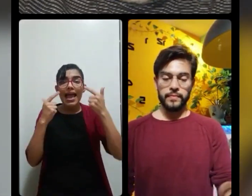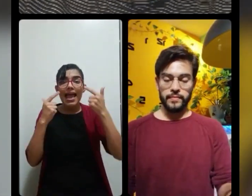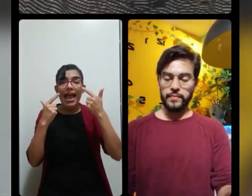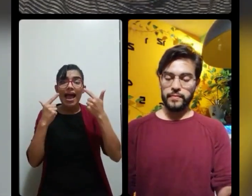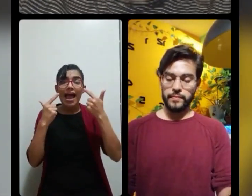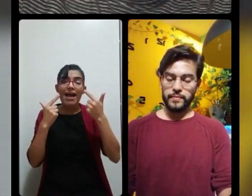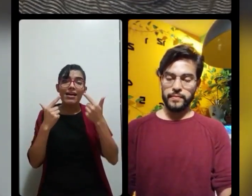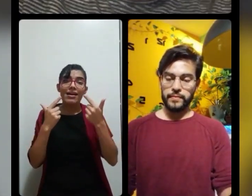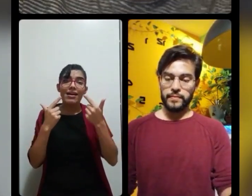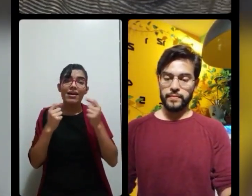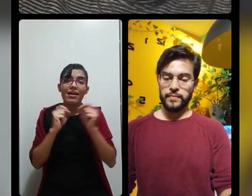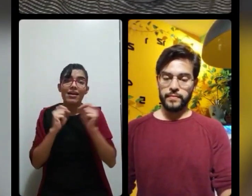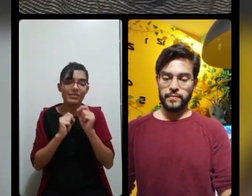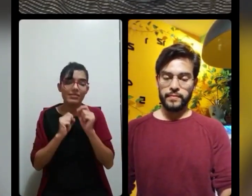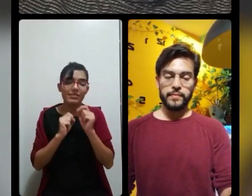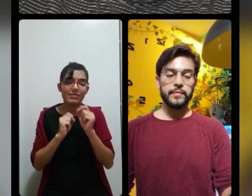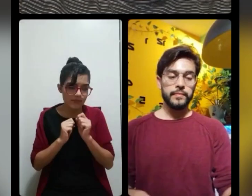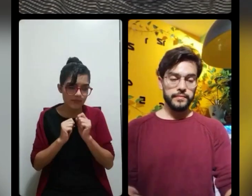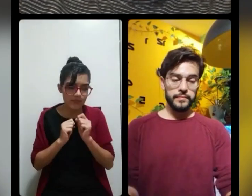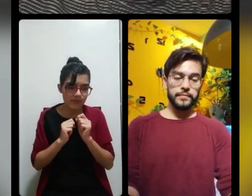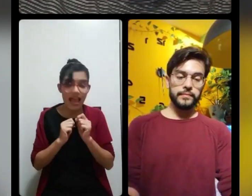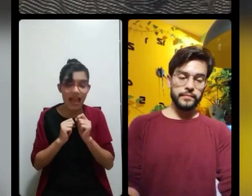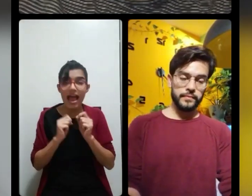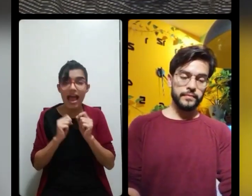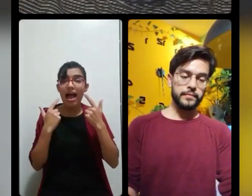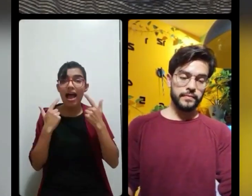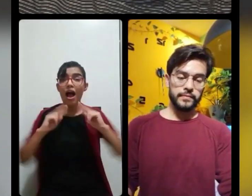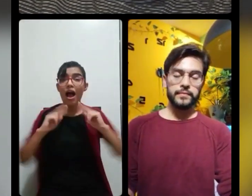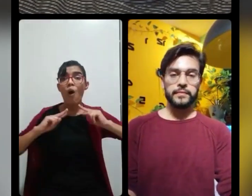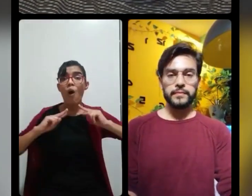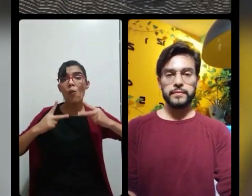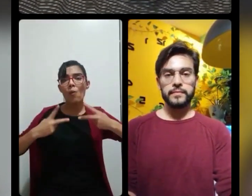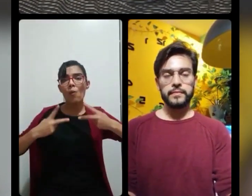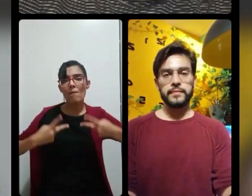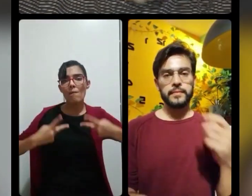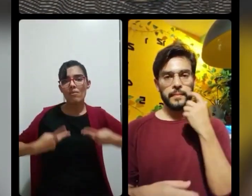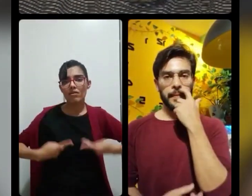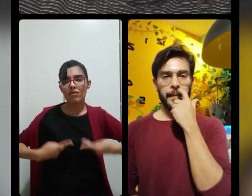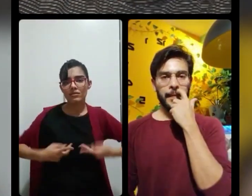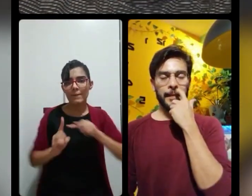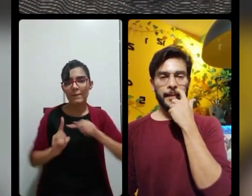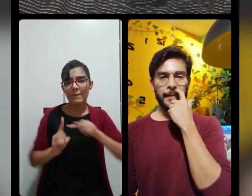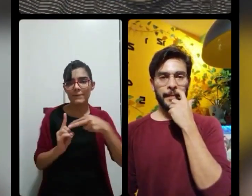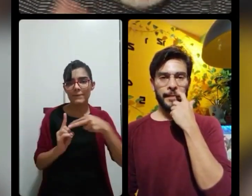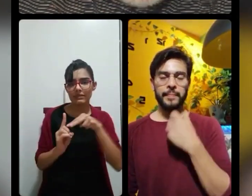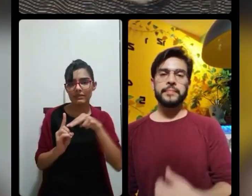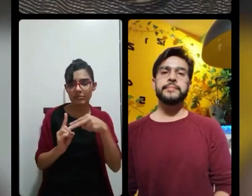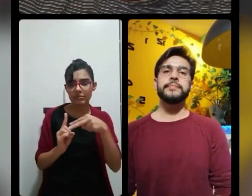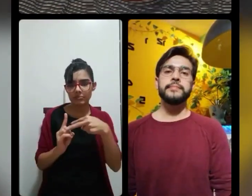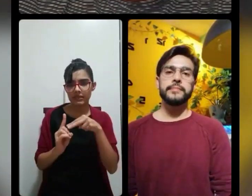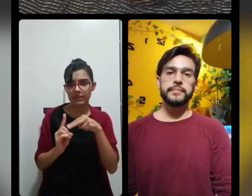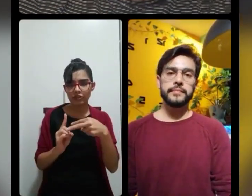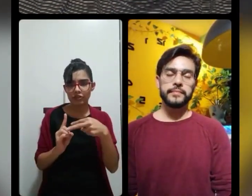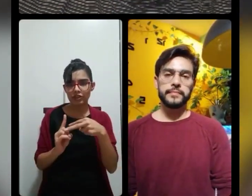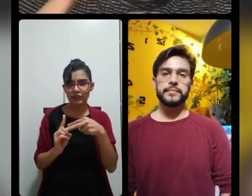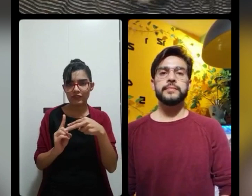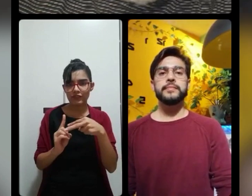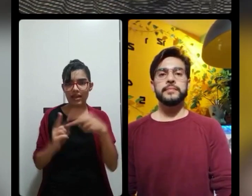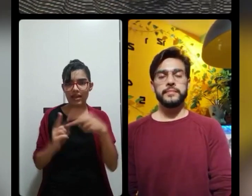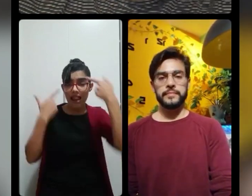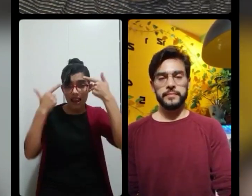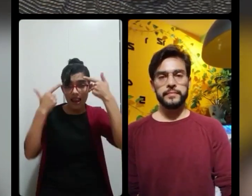há de mais humano, do que há de mais parecido com a alma humana, com o sentimento humano. Ele